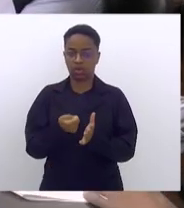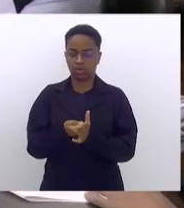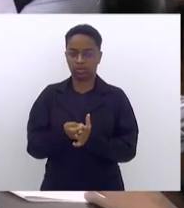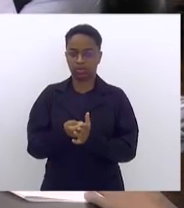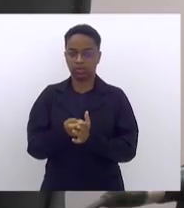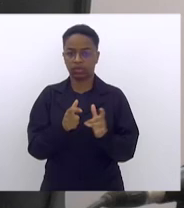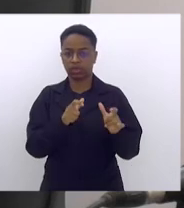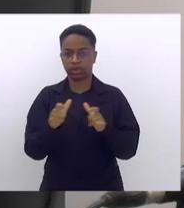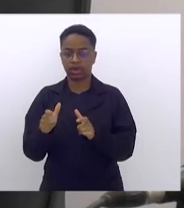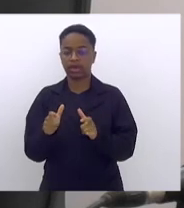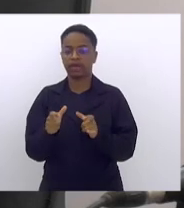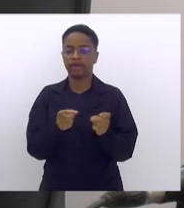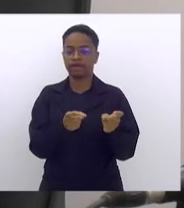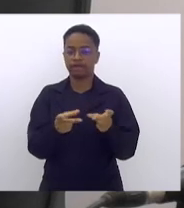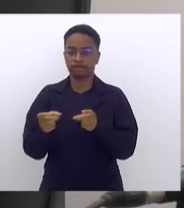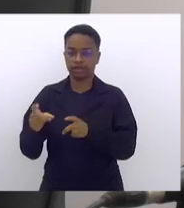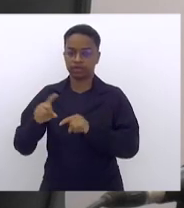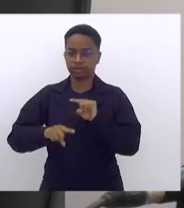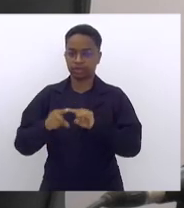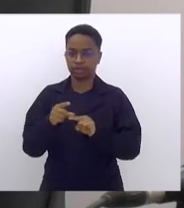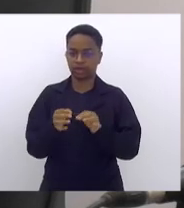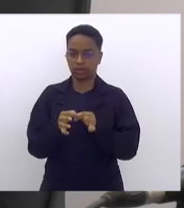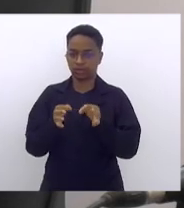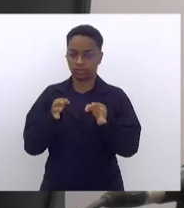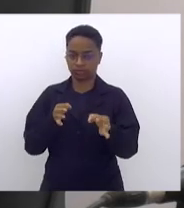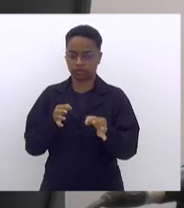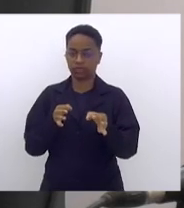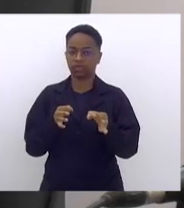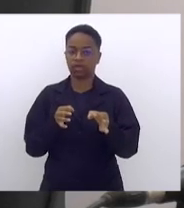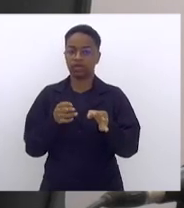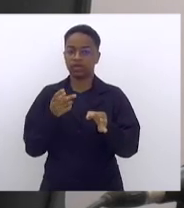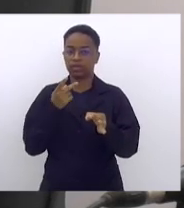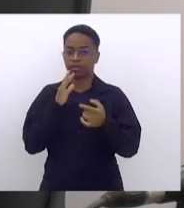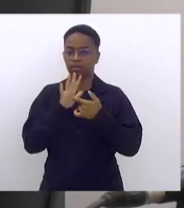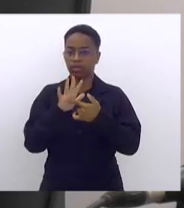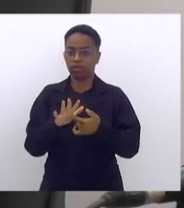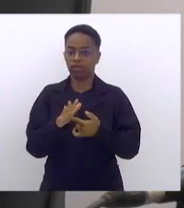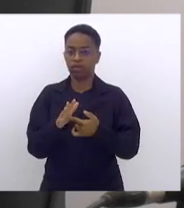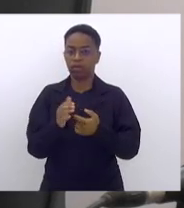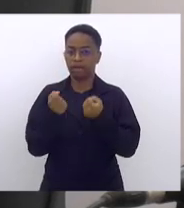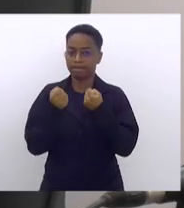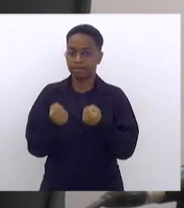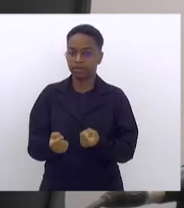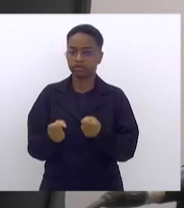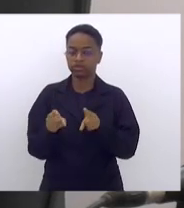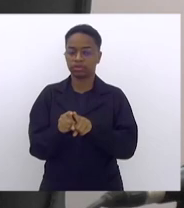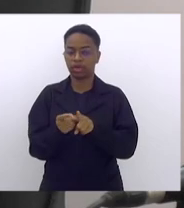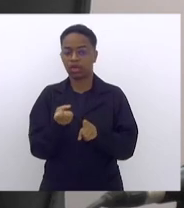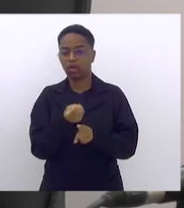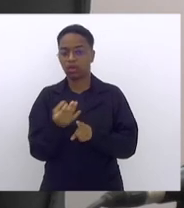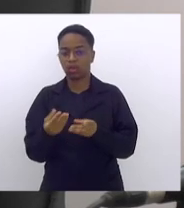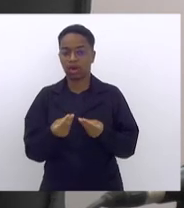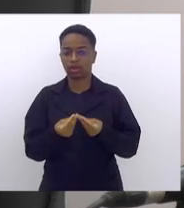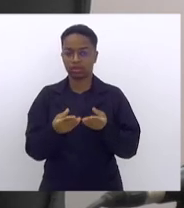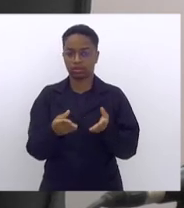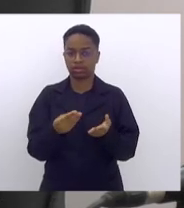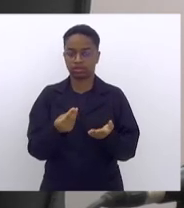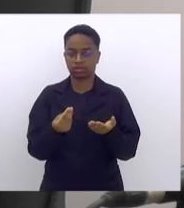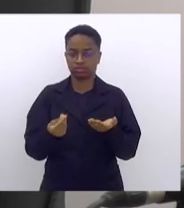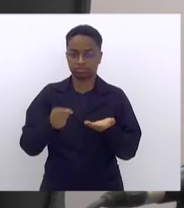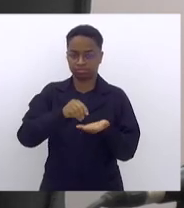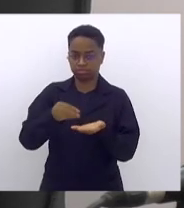comercializam refeições à distância a informarem seus cardápios a respeito do peso e das porções servidas. O projeto tinha